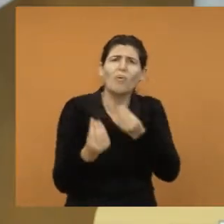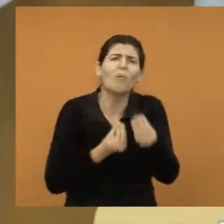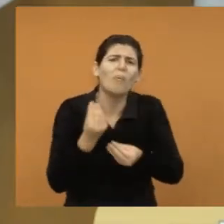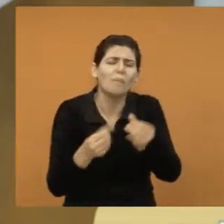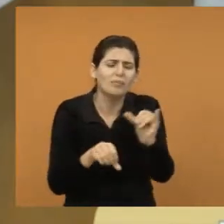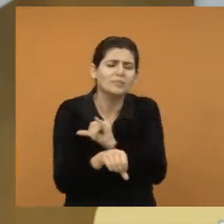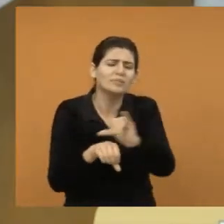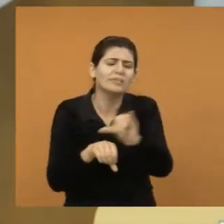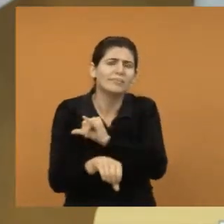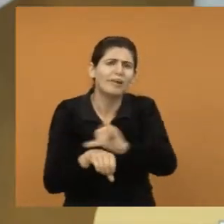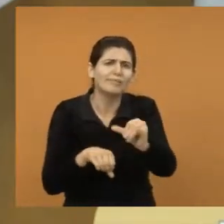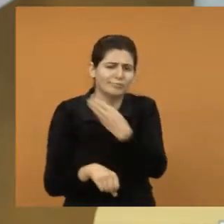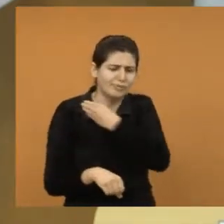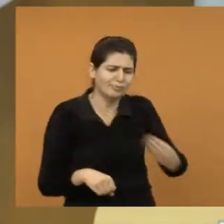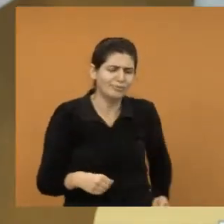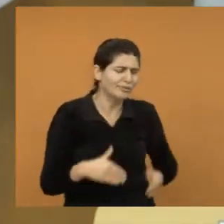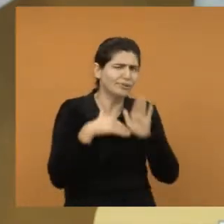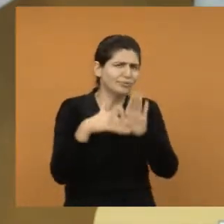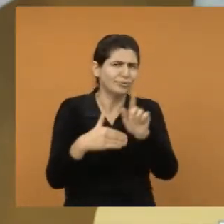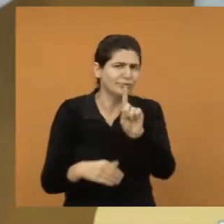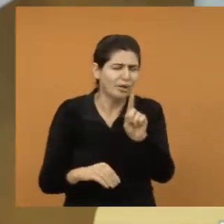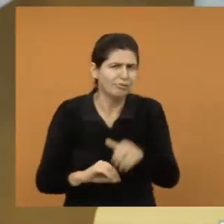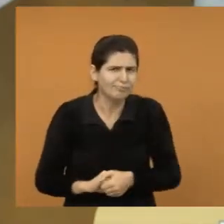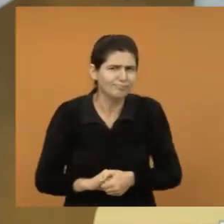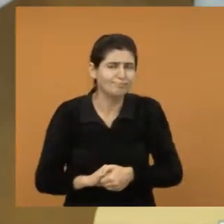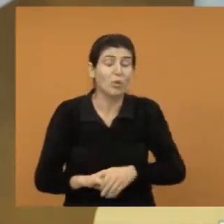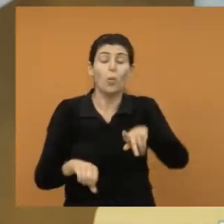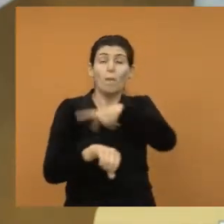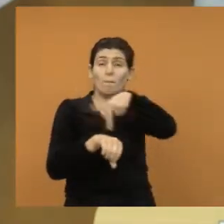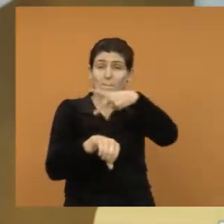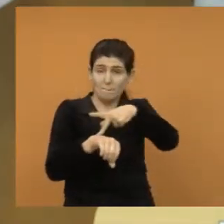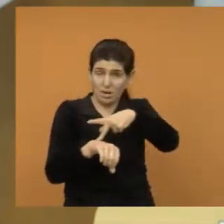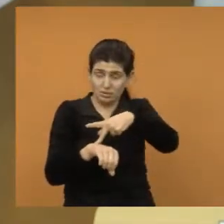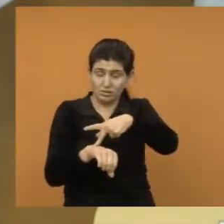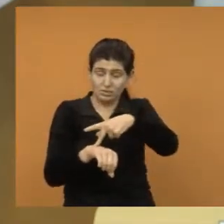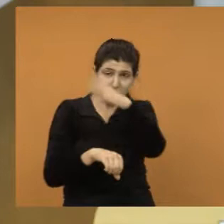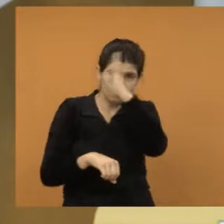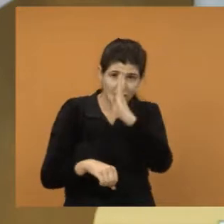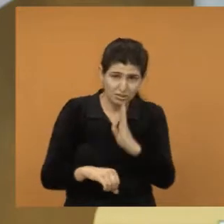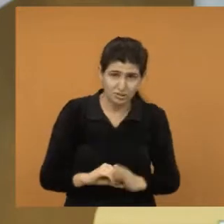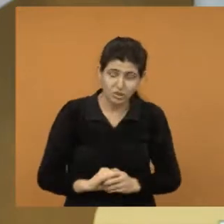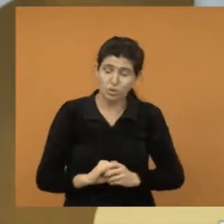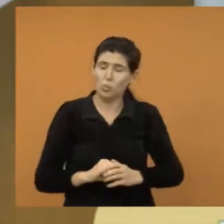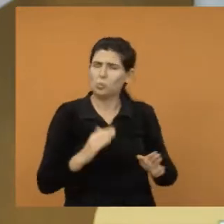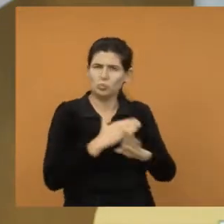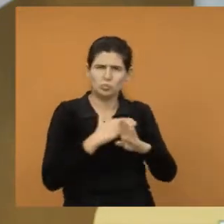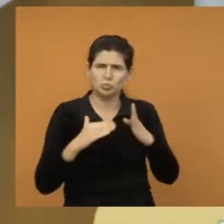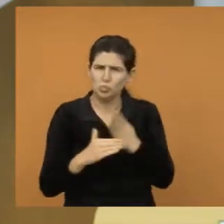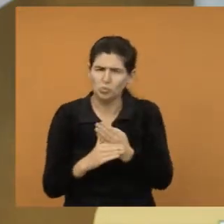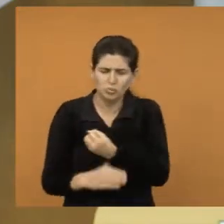hoje não, esse país, os dados sociais nesse país, todos